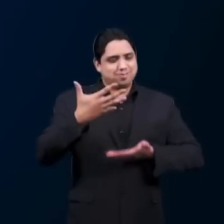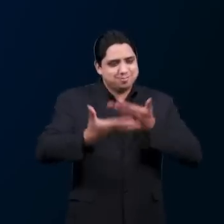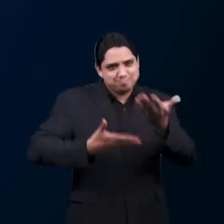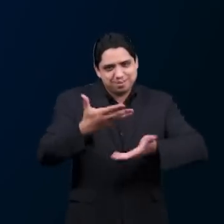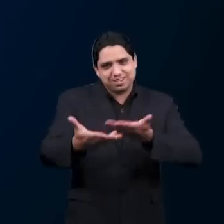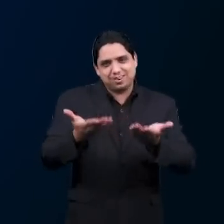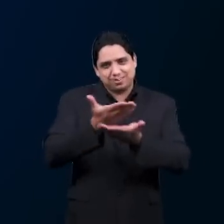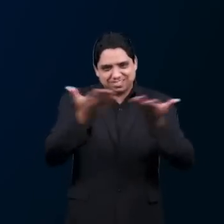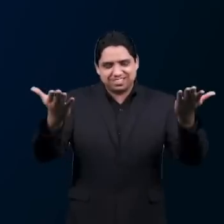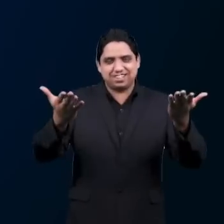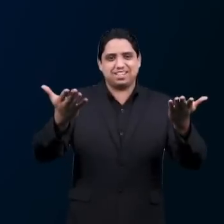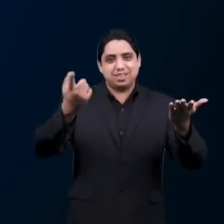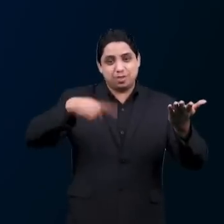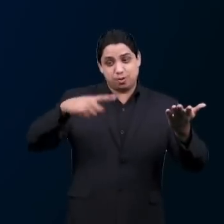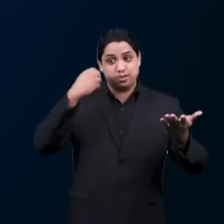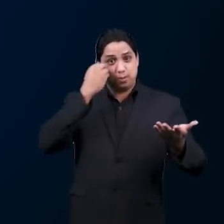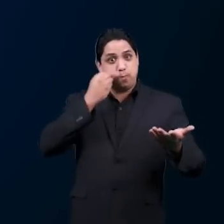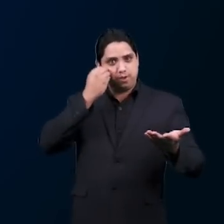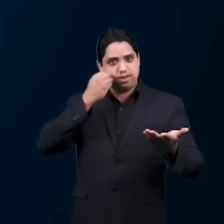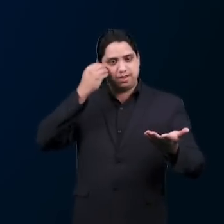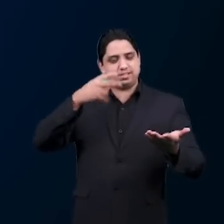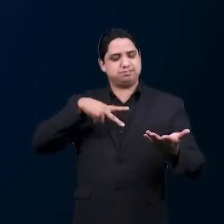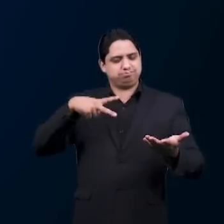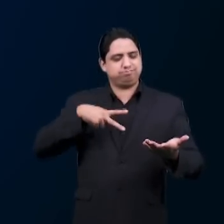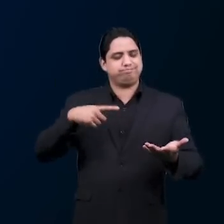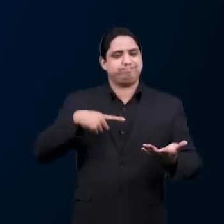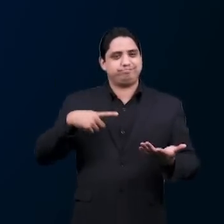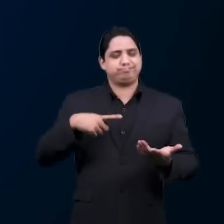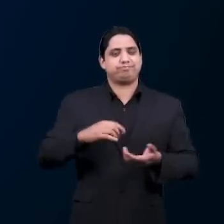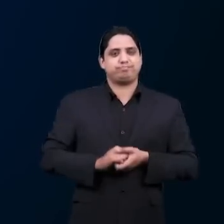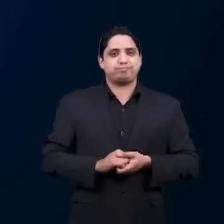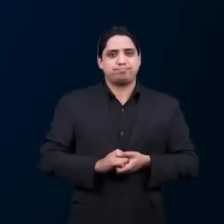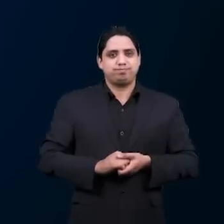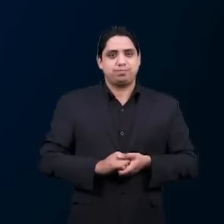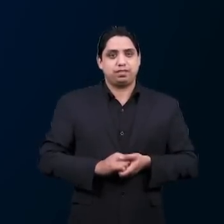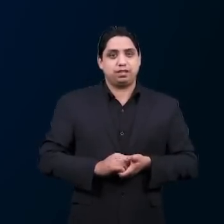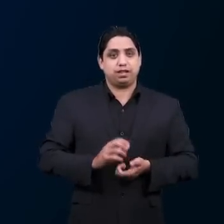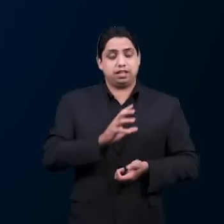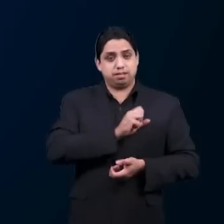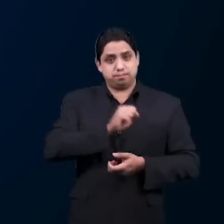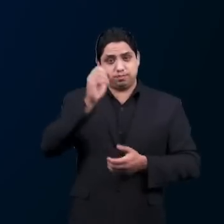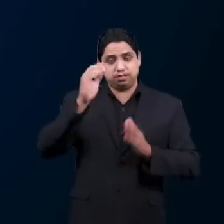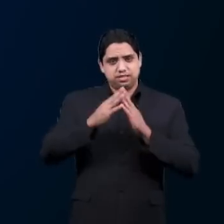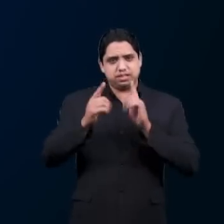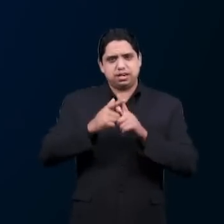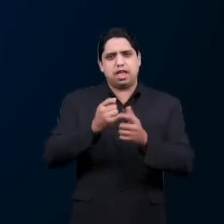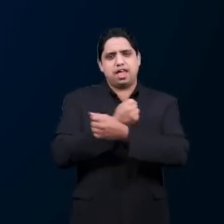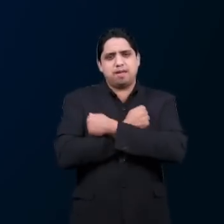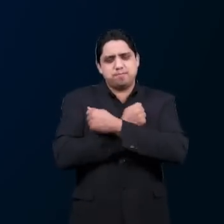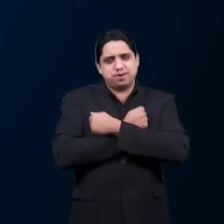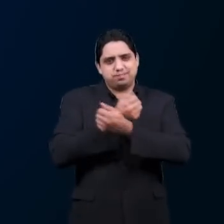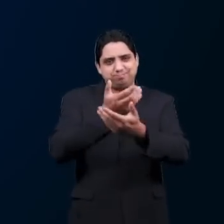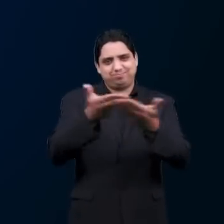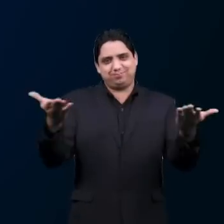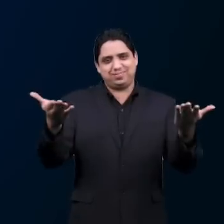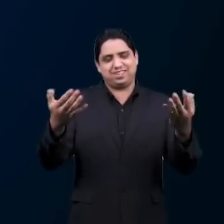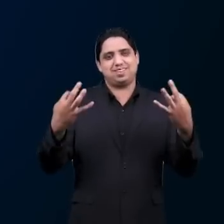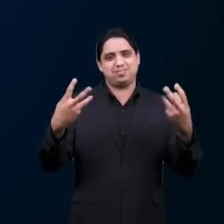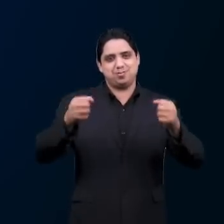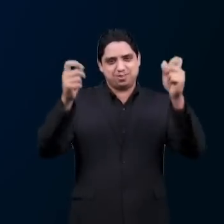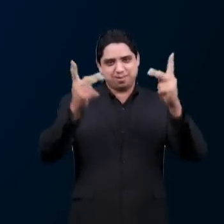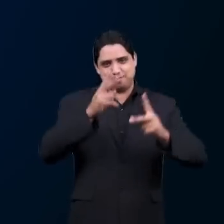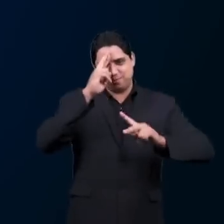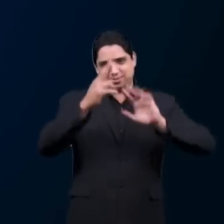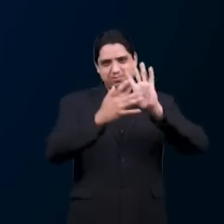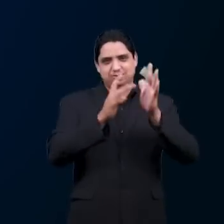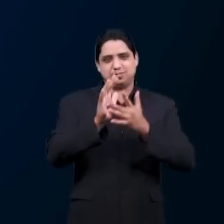partilhar com todos dessa experiência. É uma alegria estar convosco. Um abraço fraternal, todos os irmãos. A